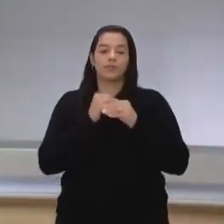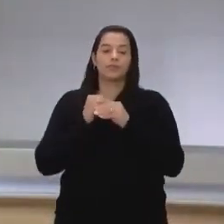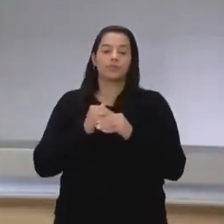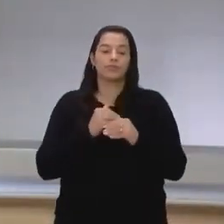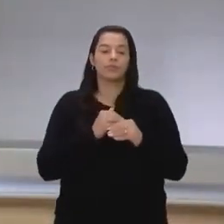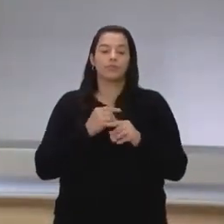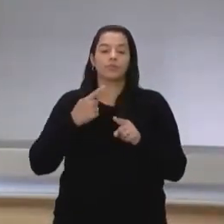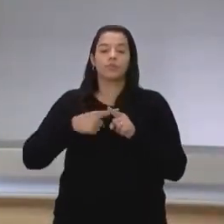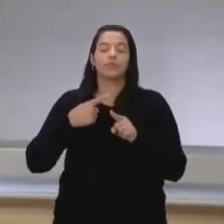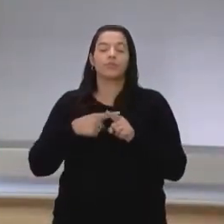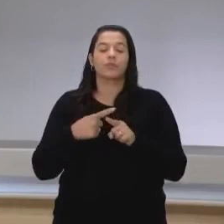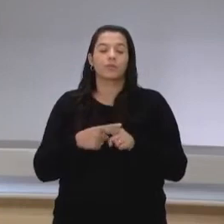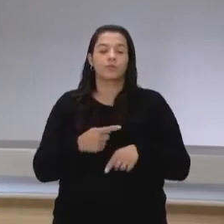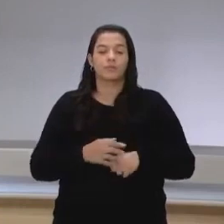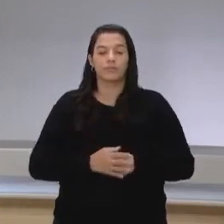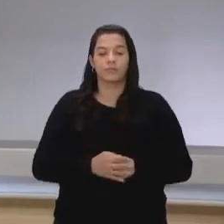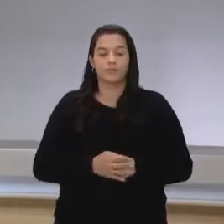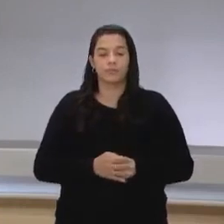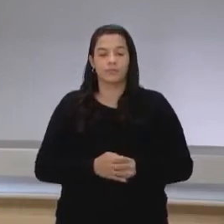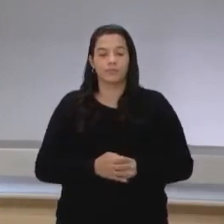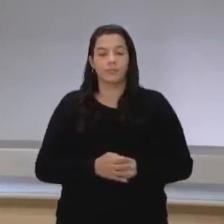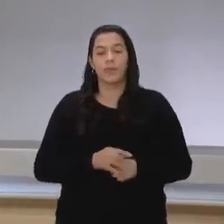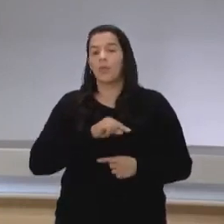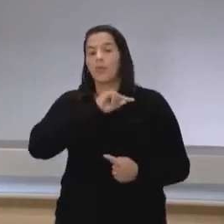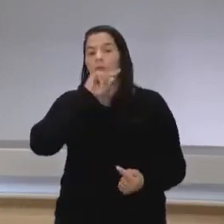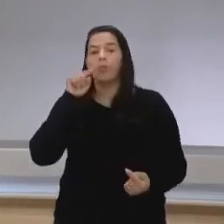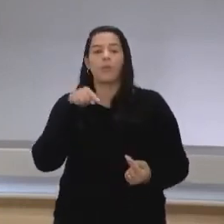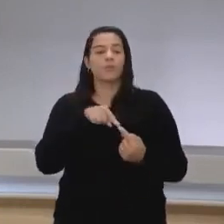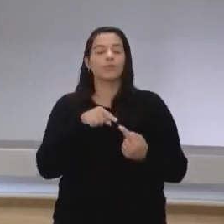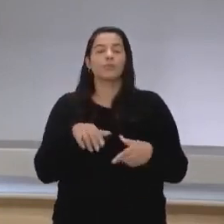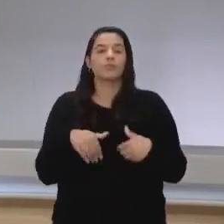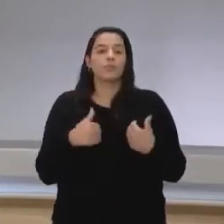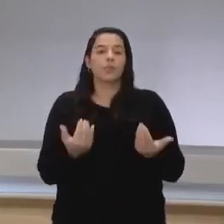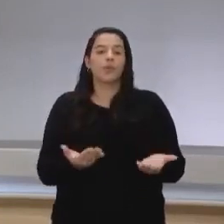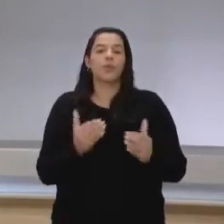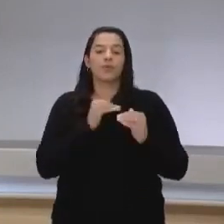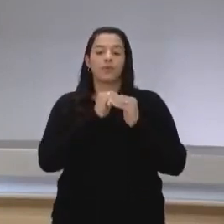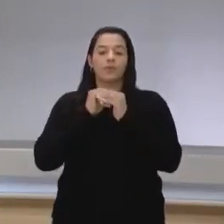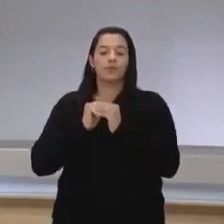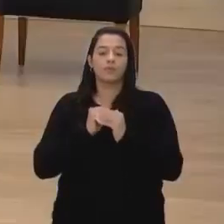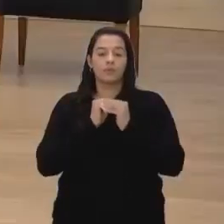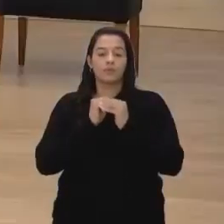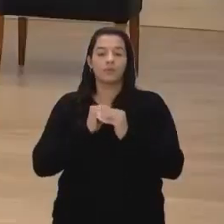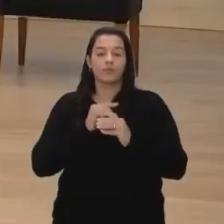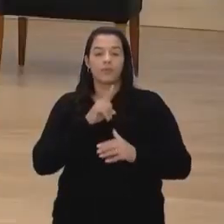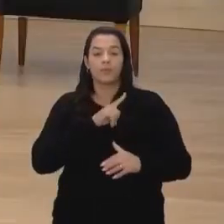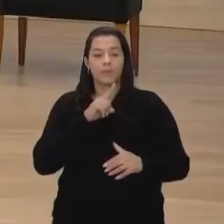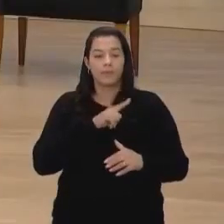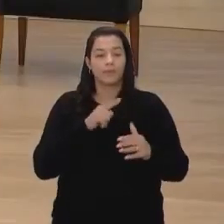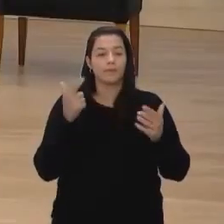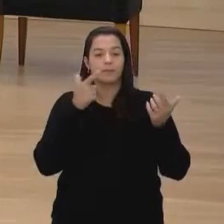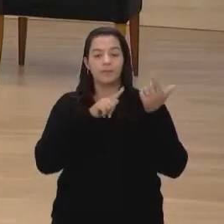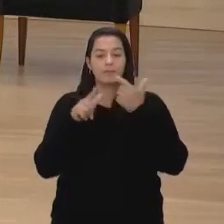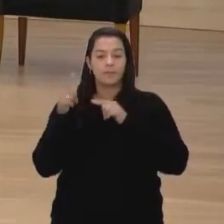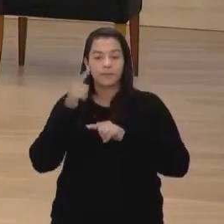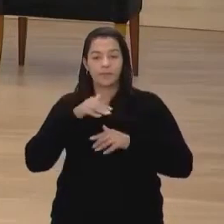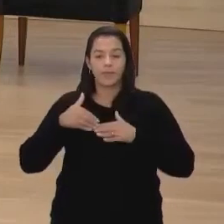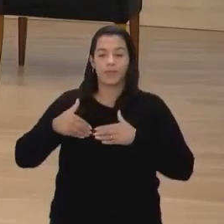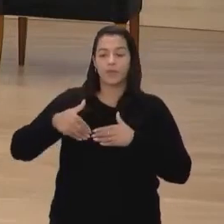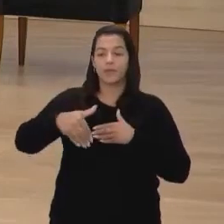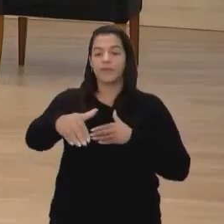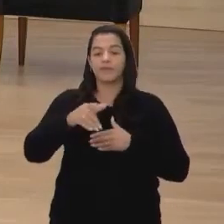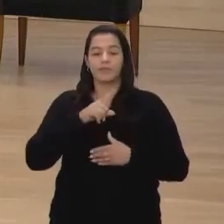desses elementos? Qual é o objetivo de se buscar a estabilidade atômica? Você deve ter Exatamente. algo à